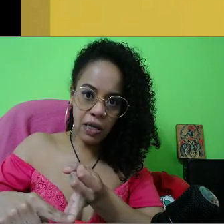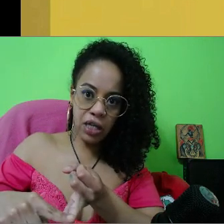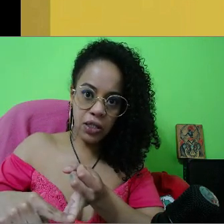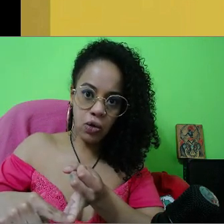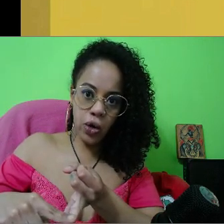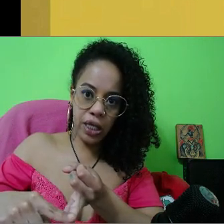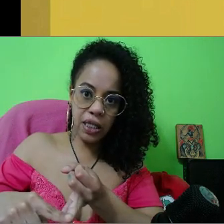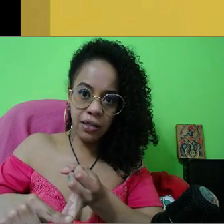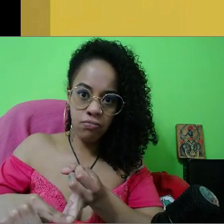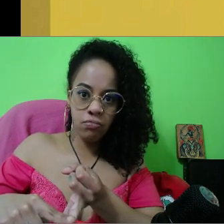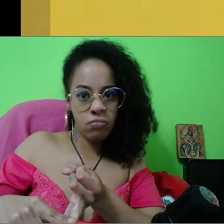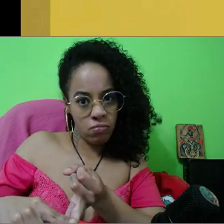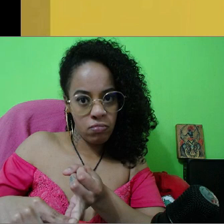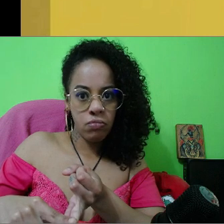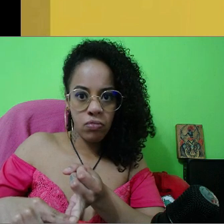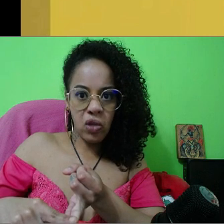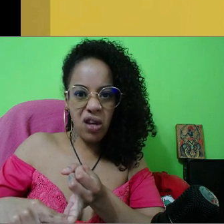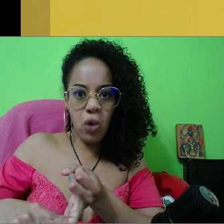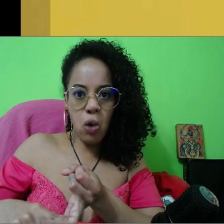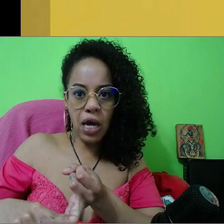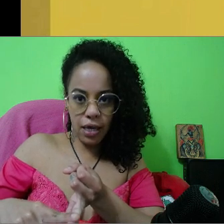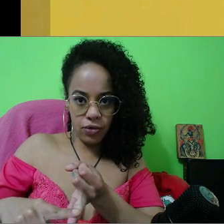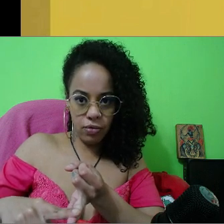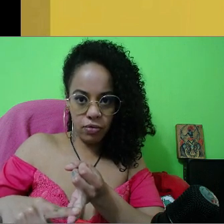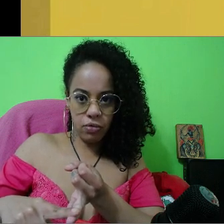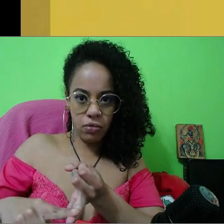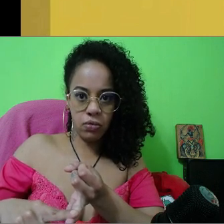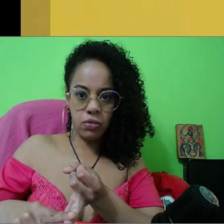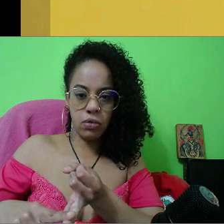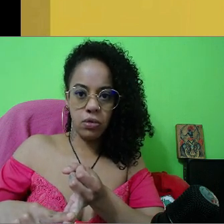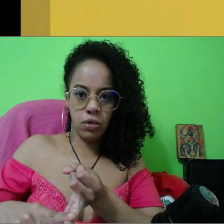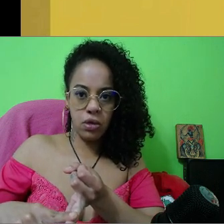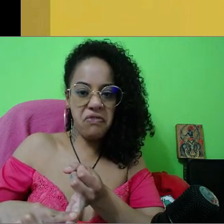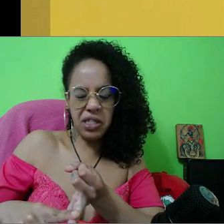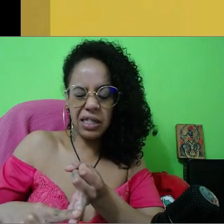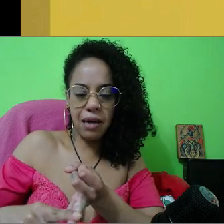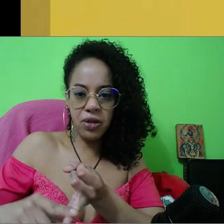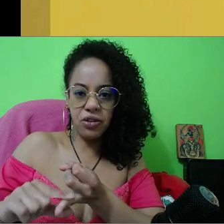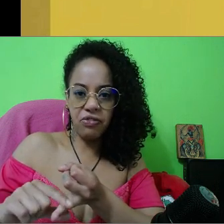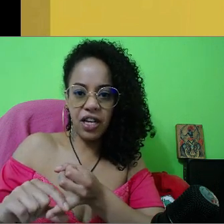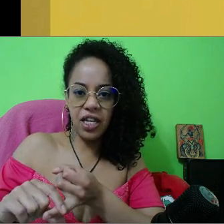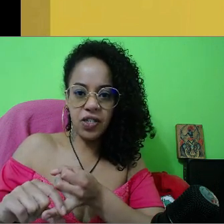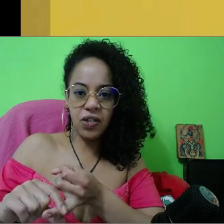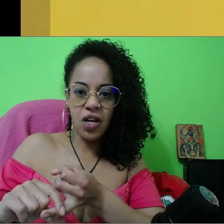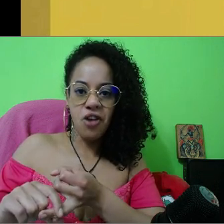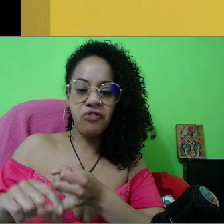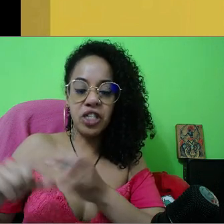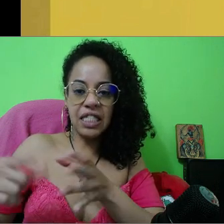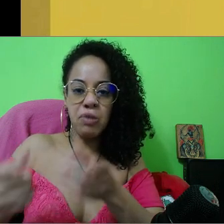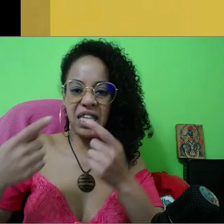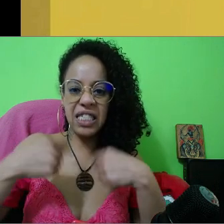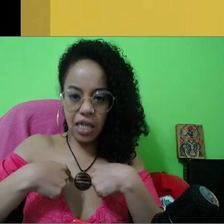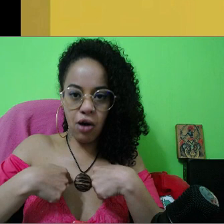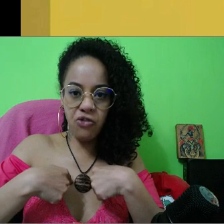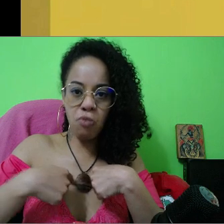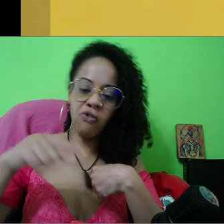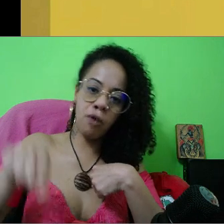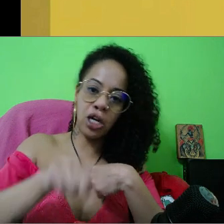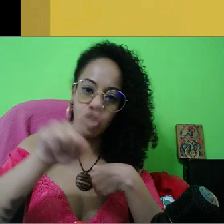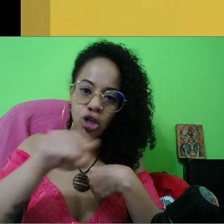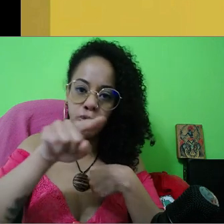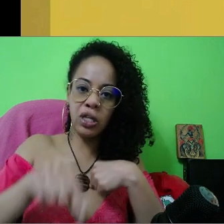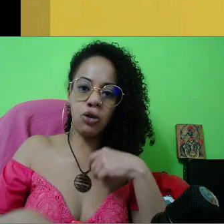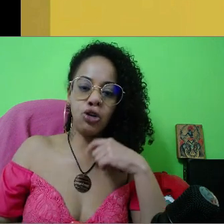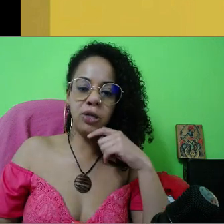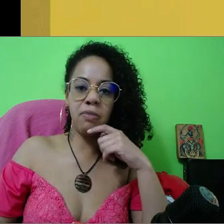distorção das coisas né não é o caso e você sabe que eu não falei isso você sabe que se eu